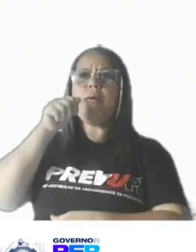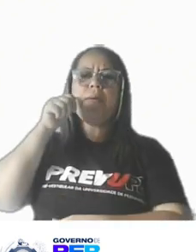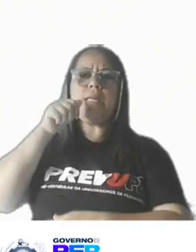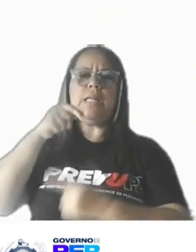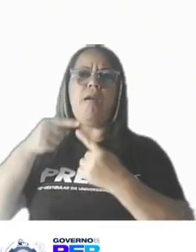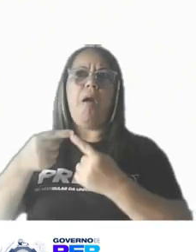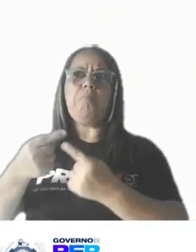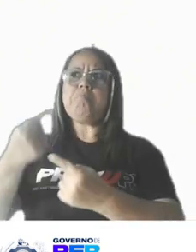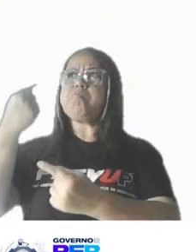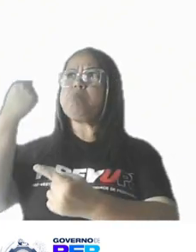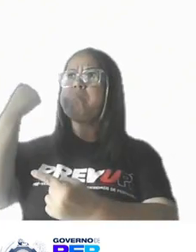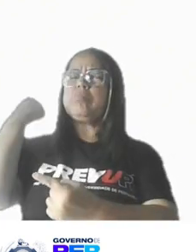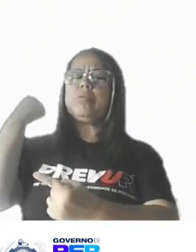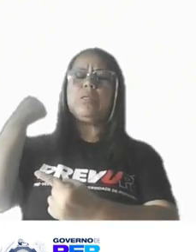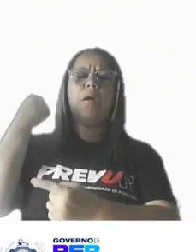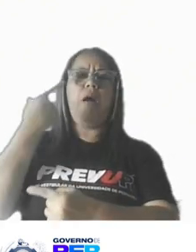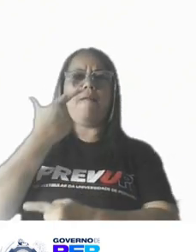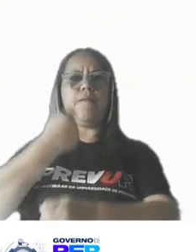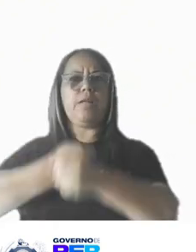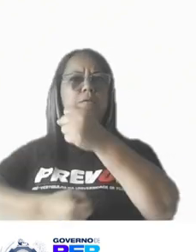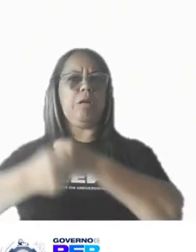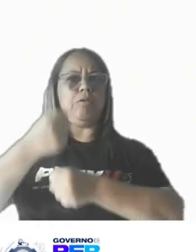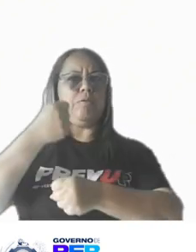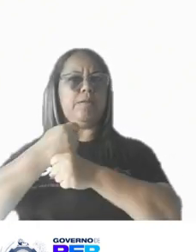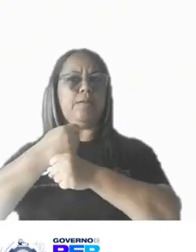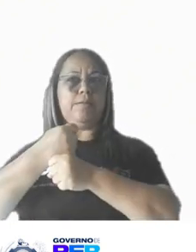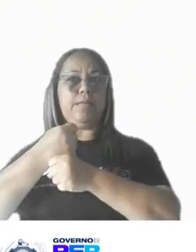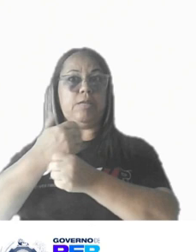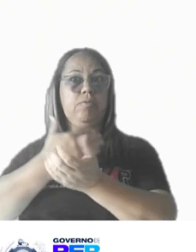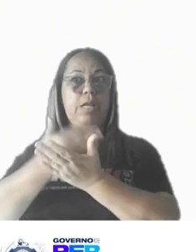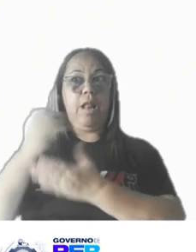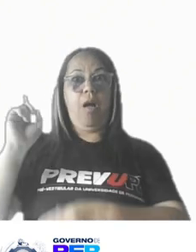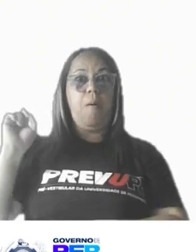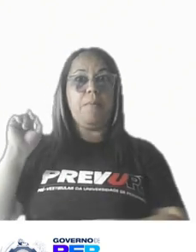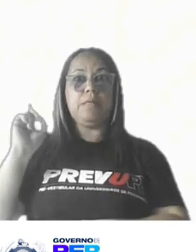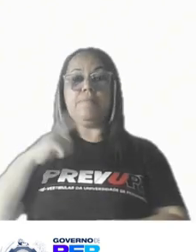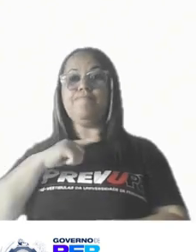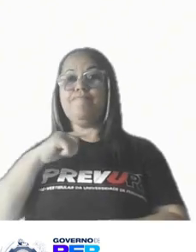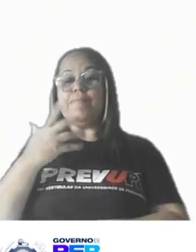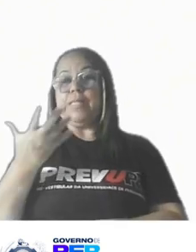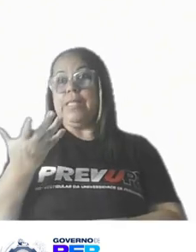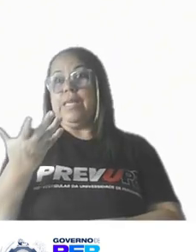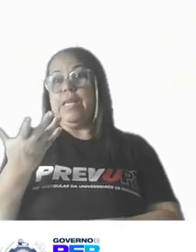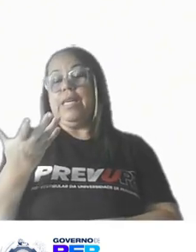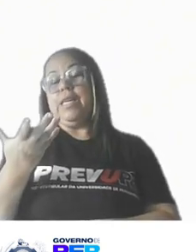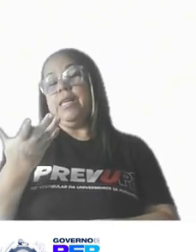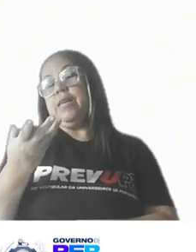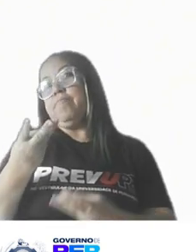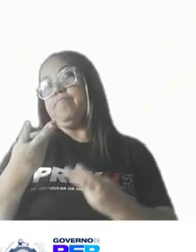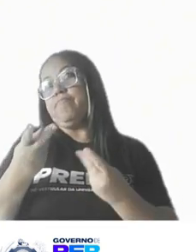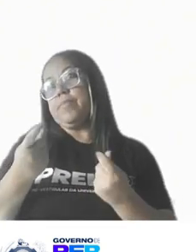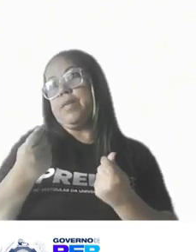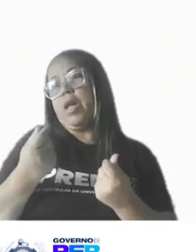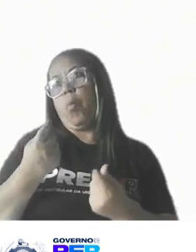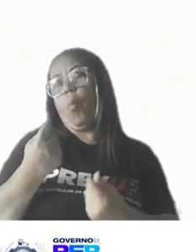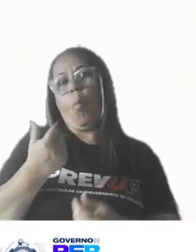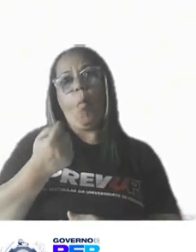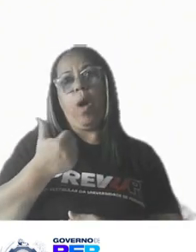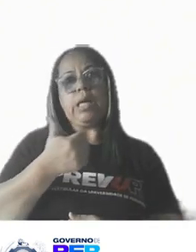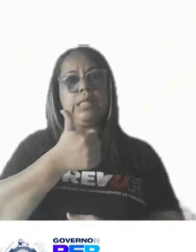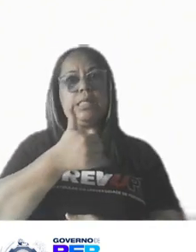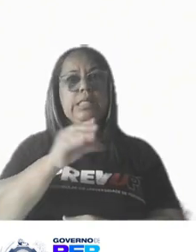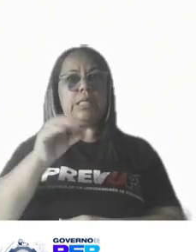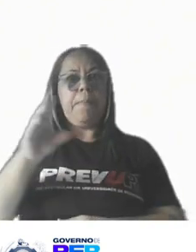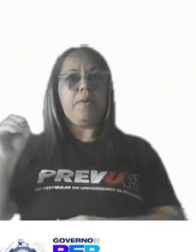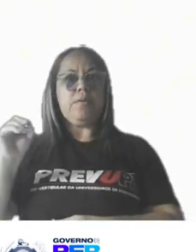primeiras Copas que ela participou, há 20 anos atrás, no começo da carreira dela, era essencialmente quase 100